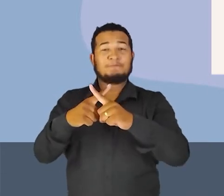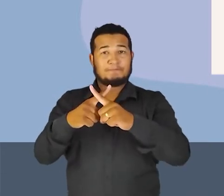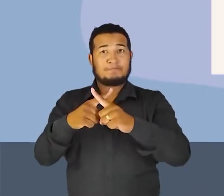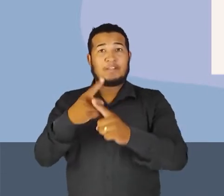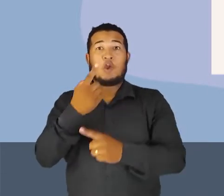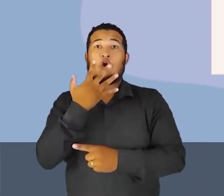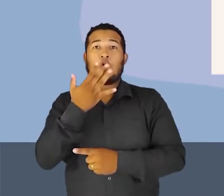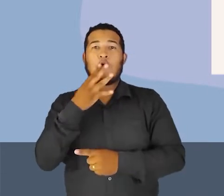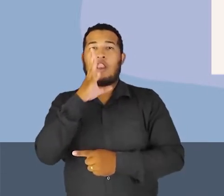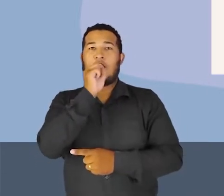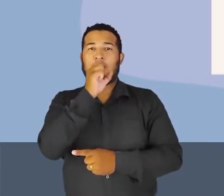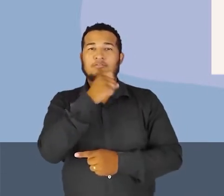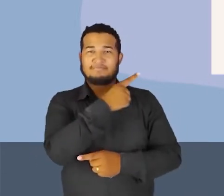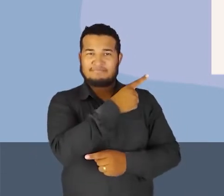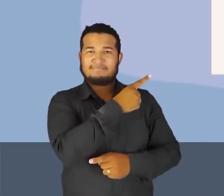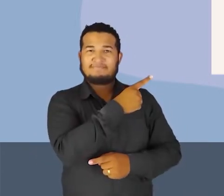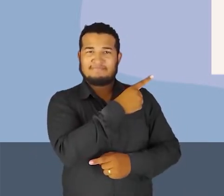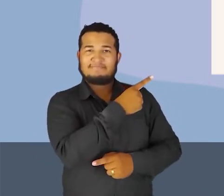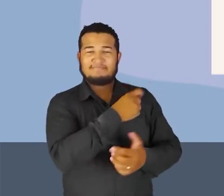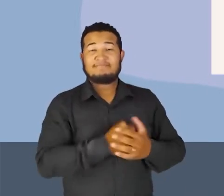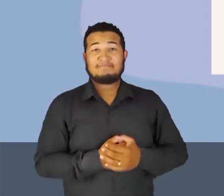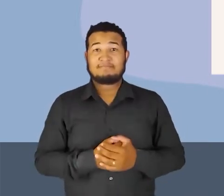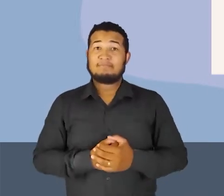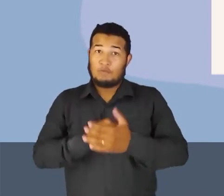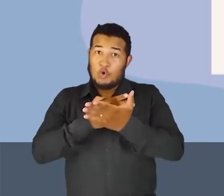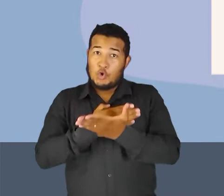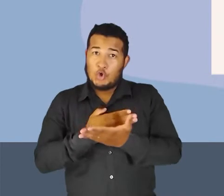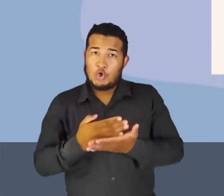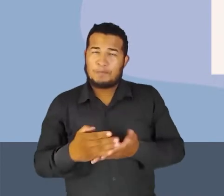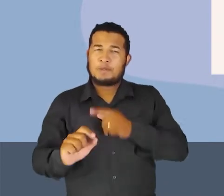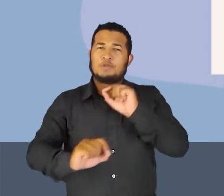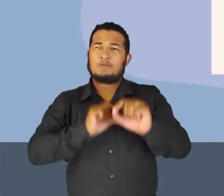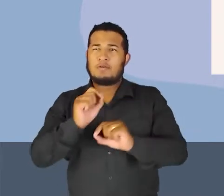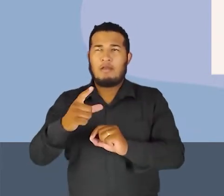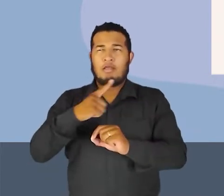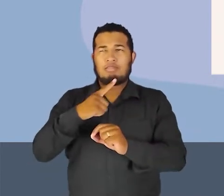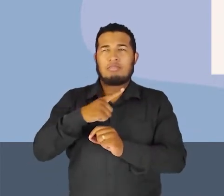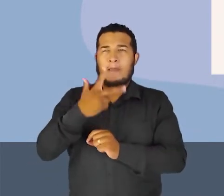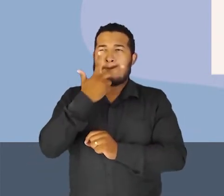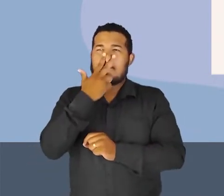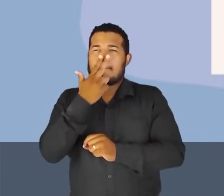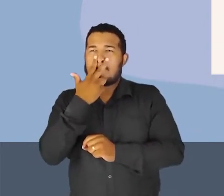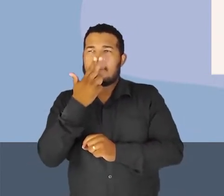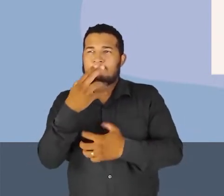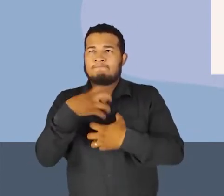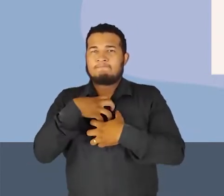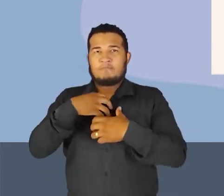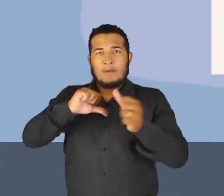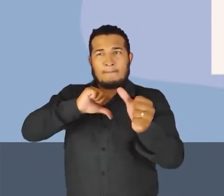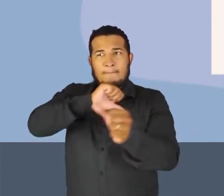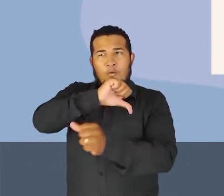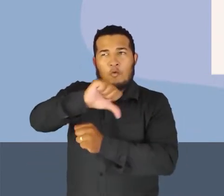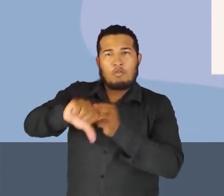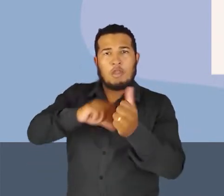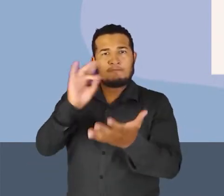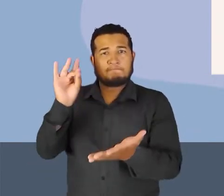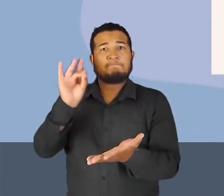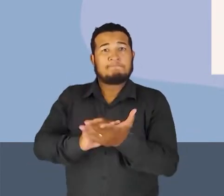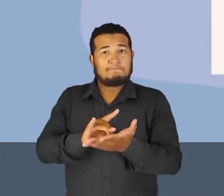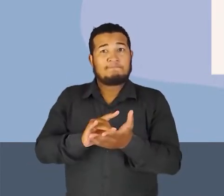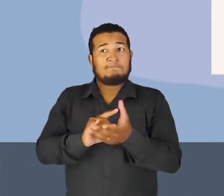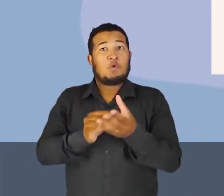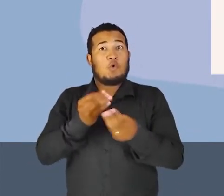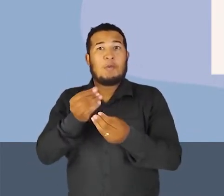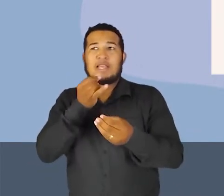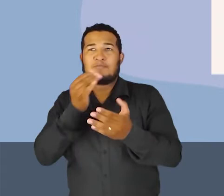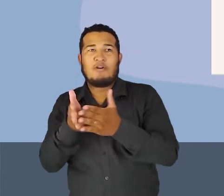linha do tempo em laranja. Essa geração já começa então a ter uma mudança muito